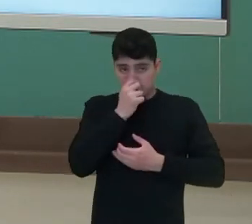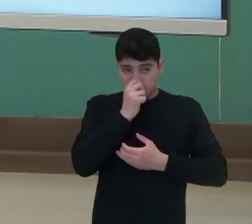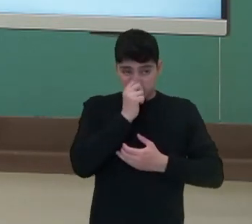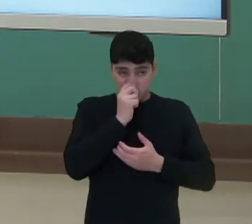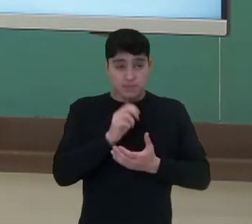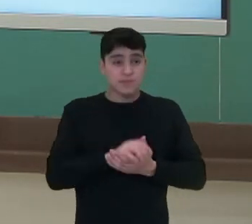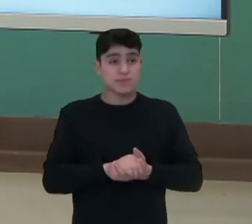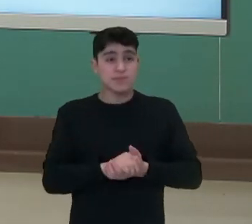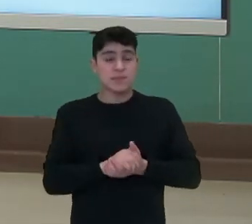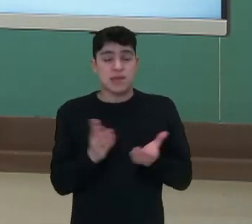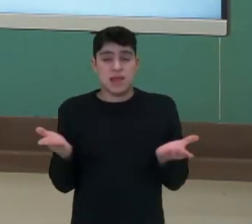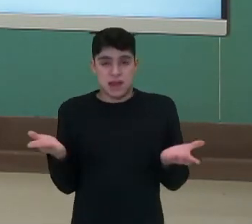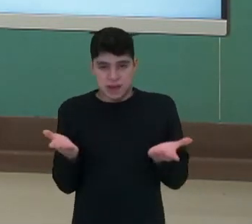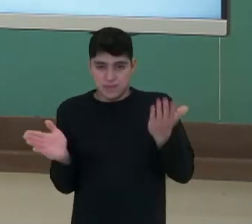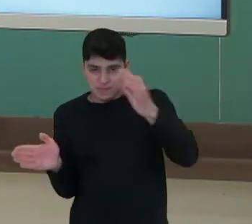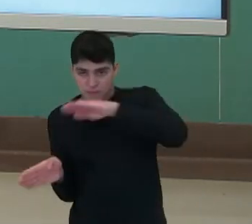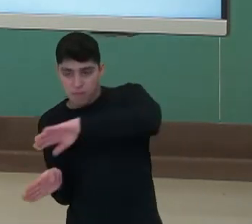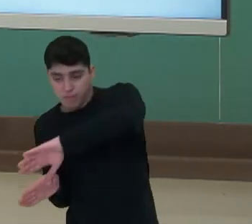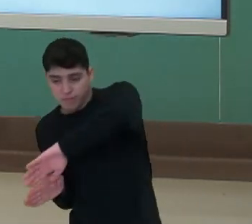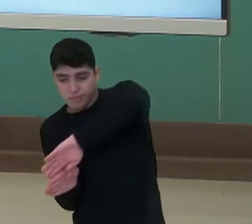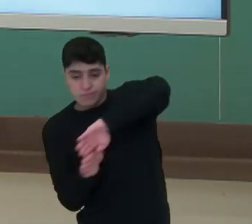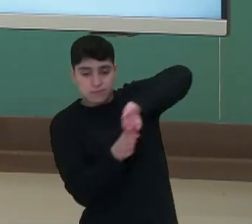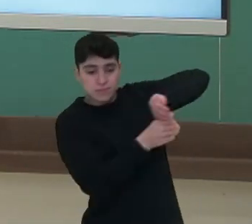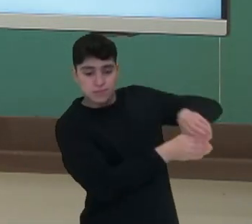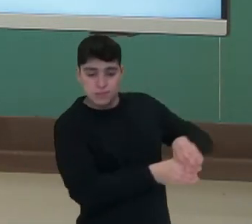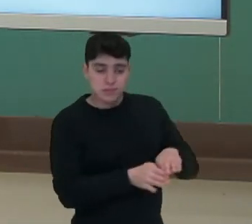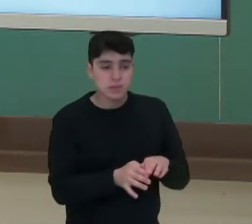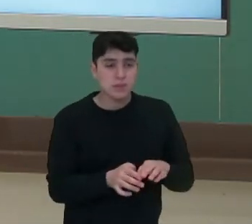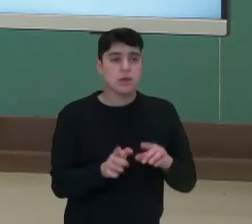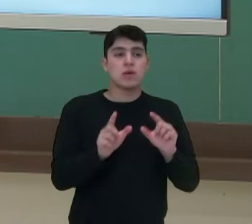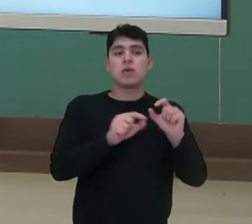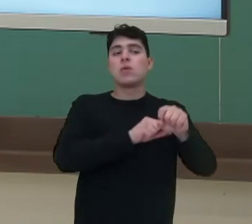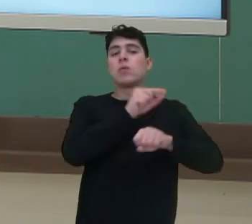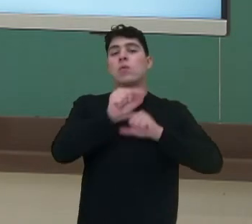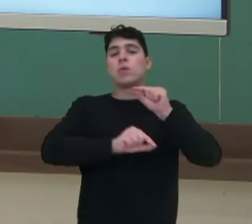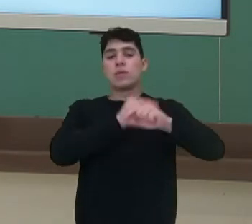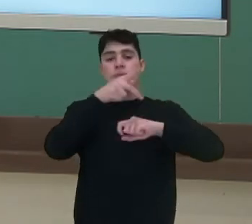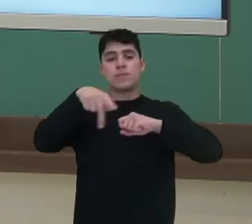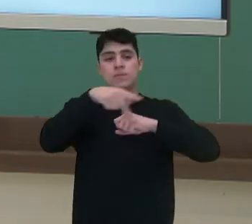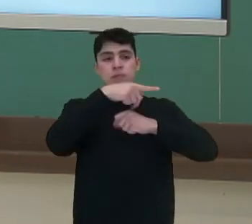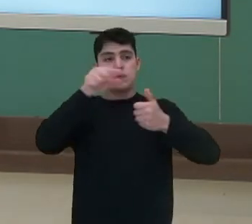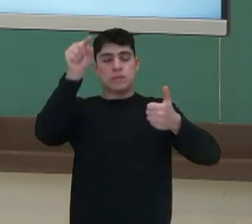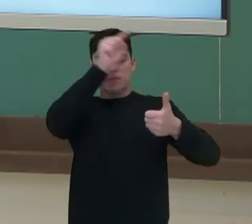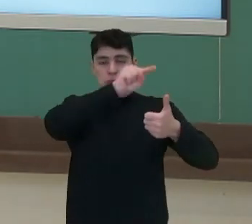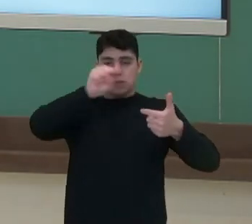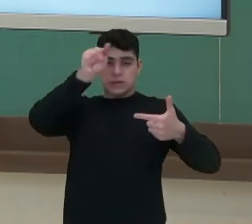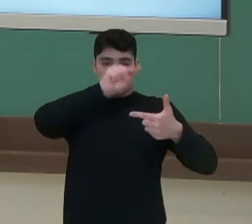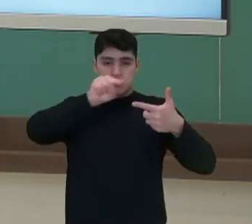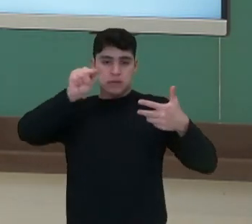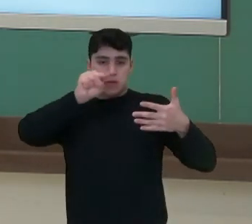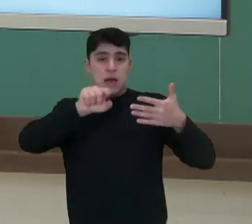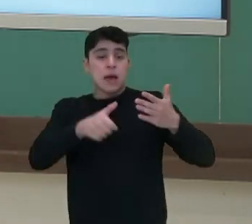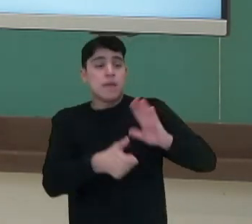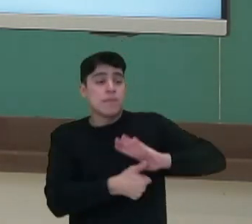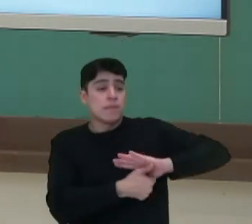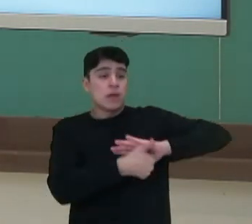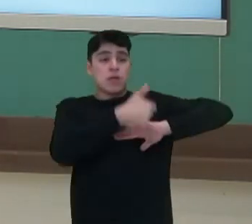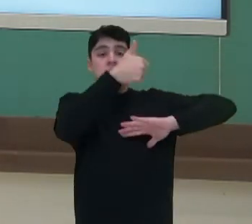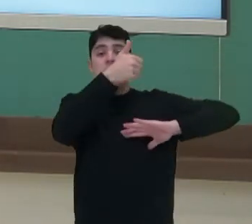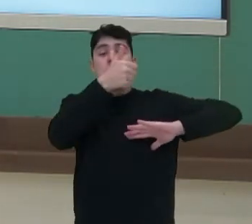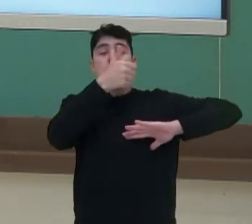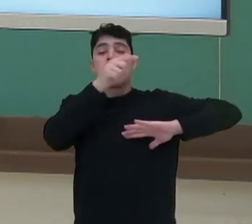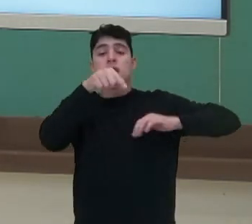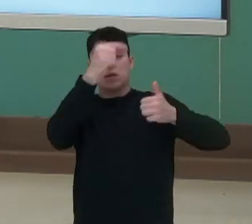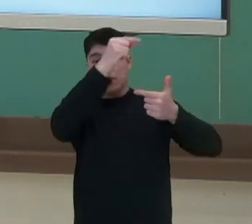agora alguns países ranqueados aqui quanto ao IDH, os melhores e os piores, né, com o IDH no planeta.